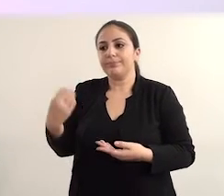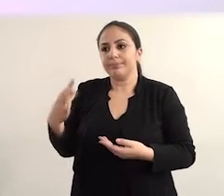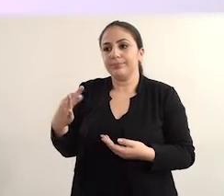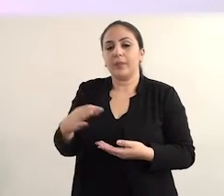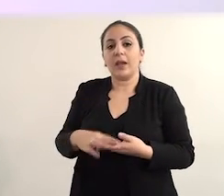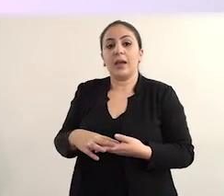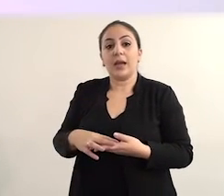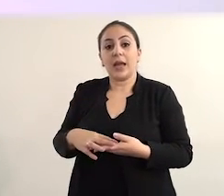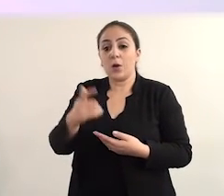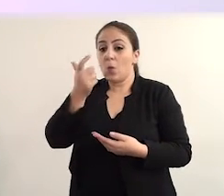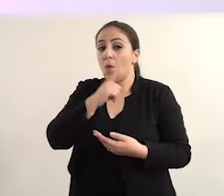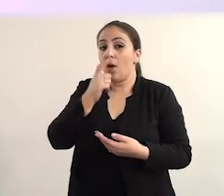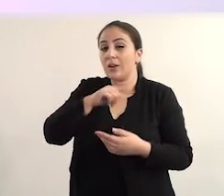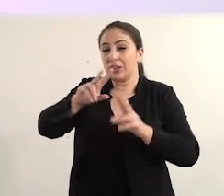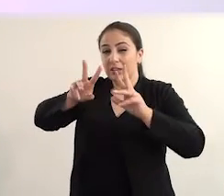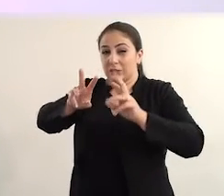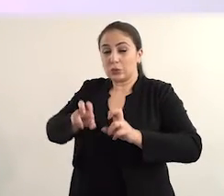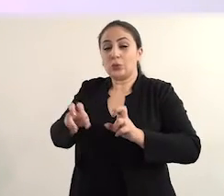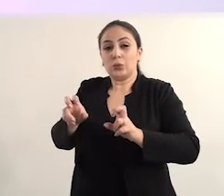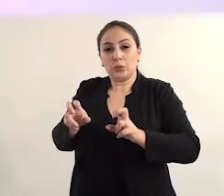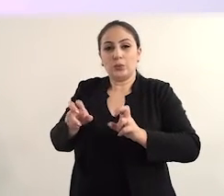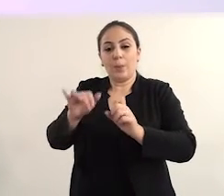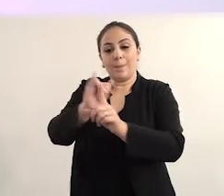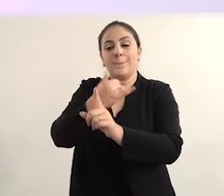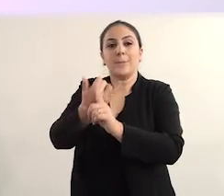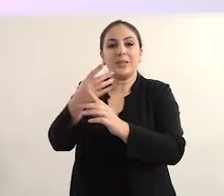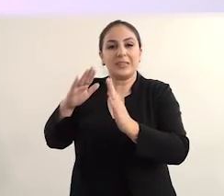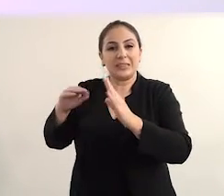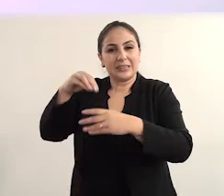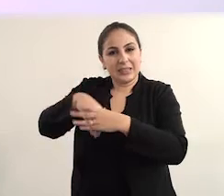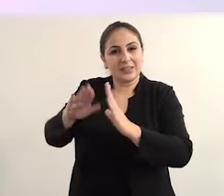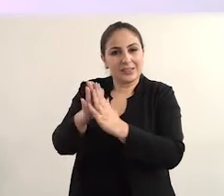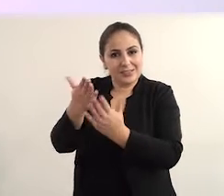Eu acho que essa questão, né, do bullying na escola